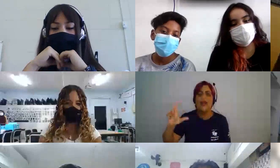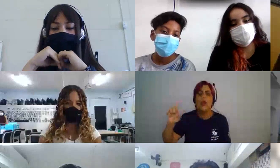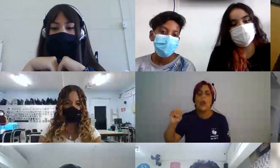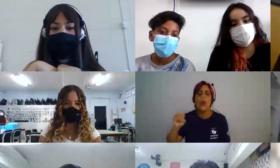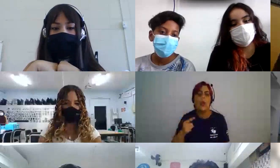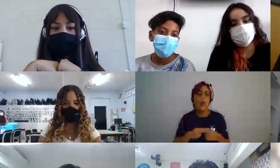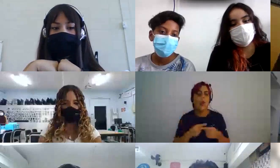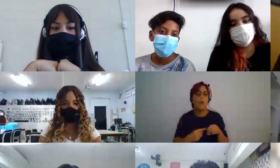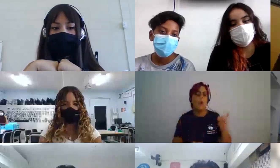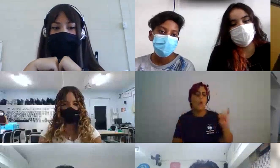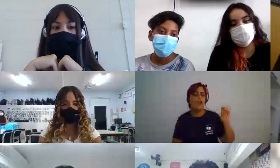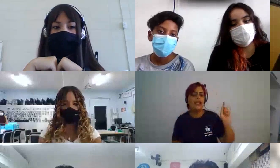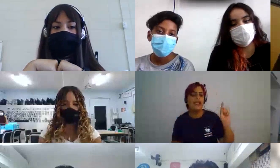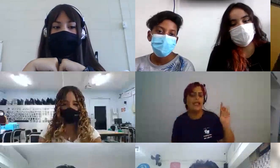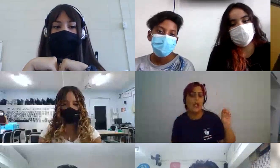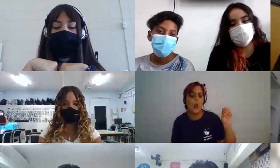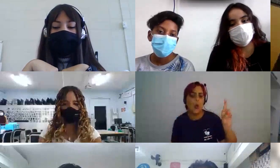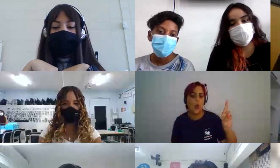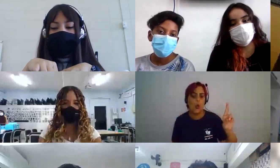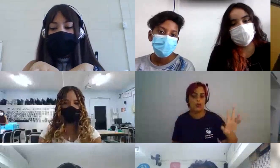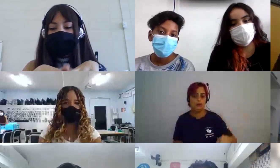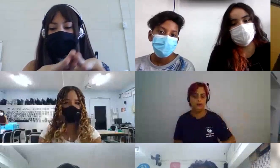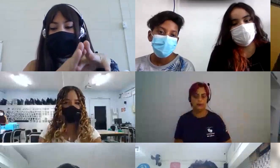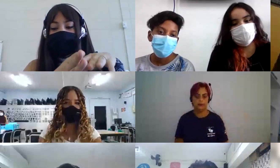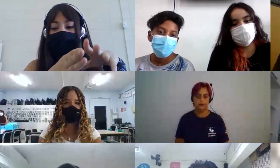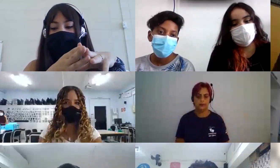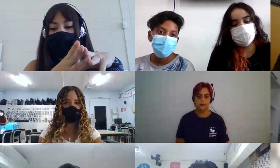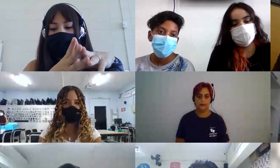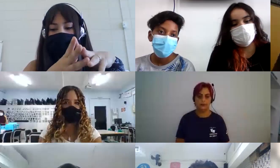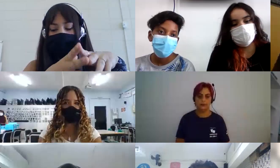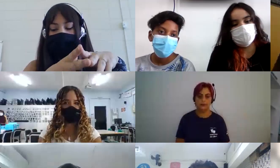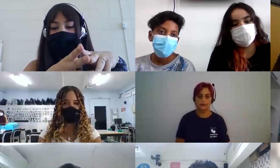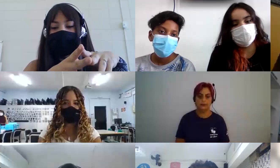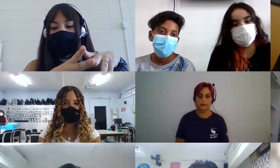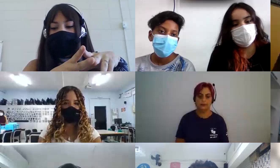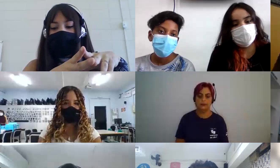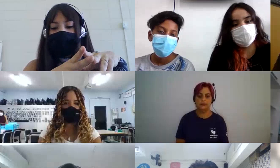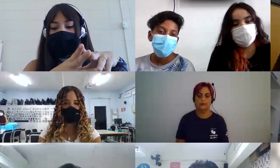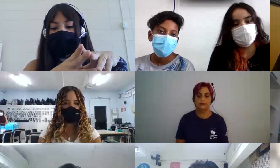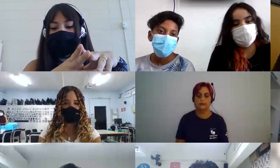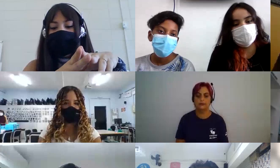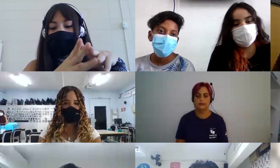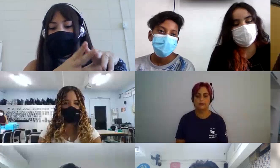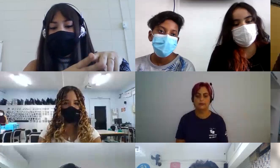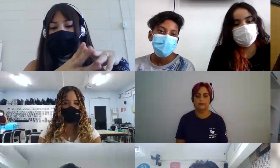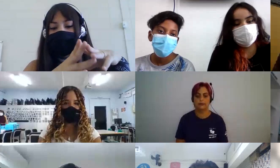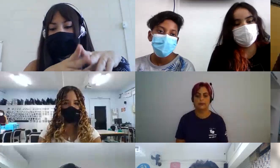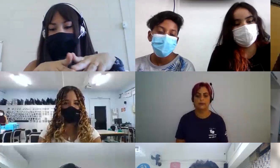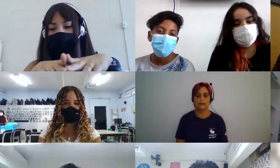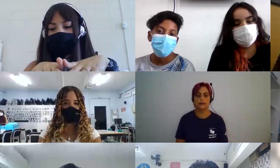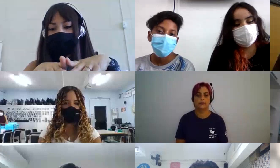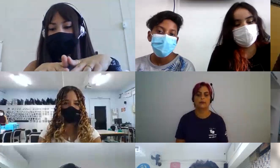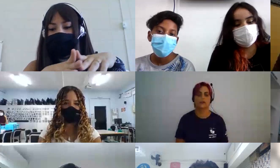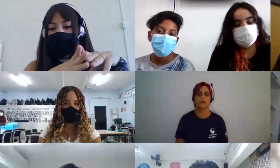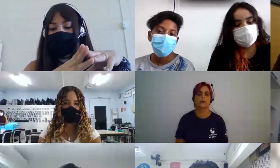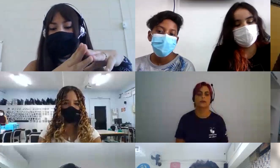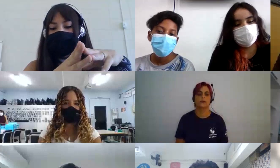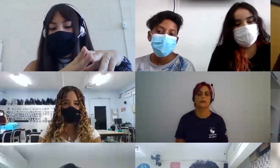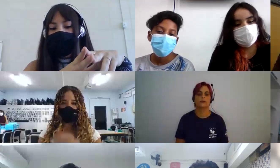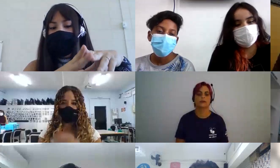Igor está na sala, Rayane? Porque eu acho que o assunto de gravidez é tanto para o homem quanto para a